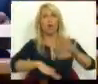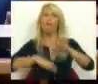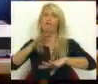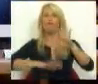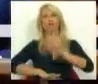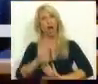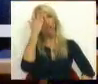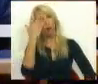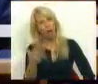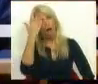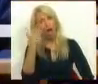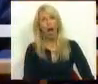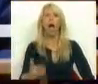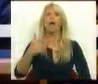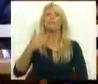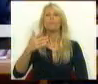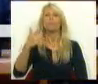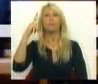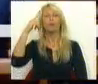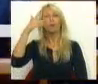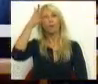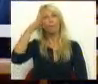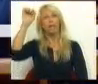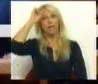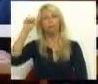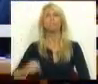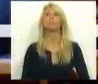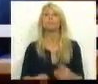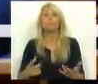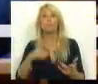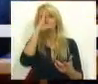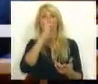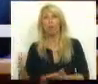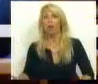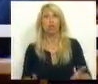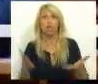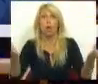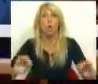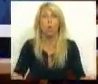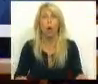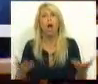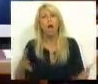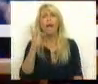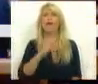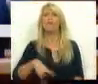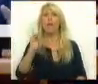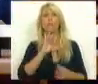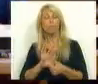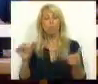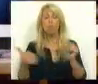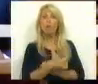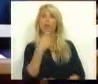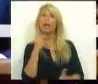Governo não tem rumo não tem estratégia. Vejam agora é o FMI que muda essa realidade. A realidade